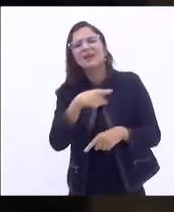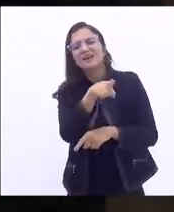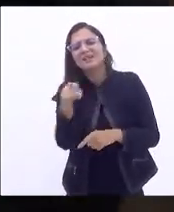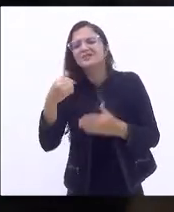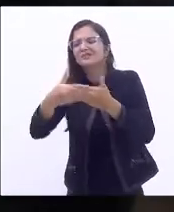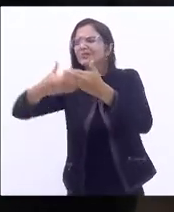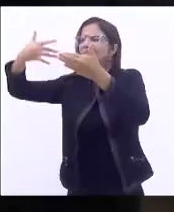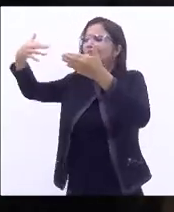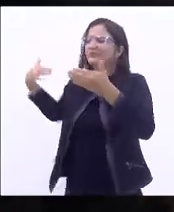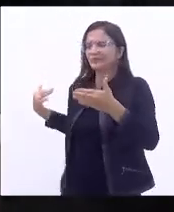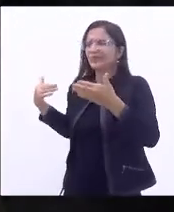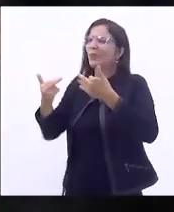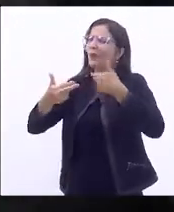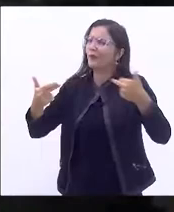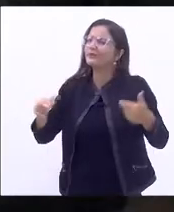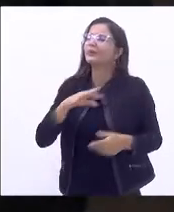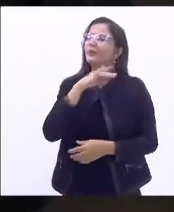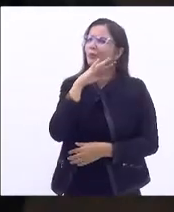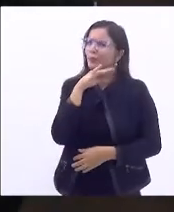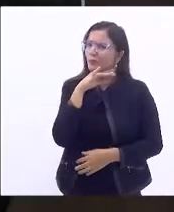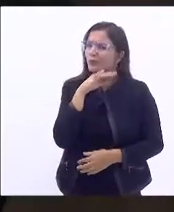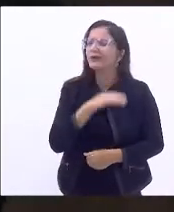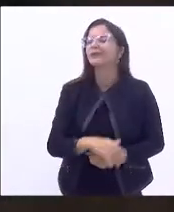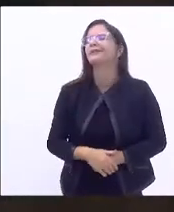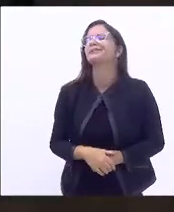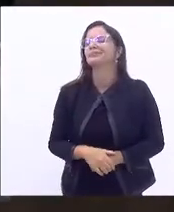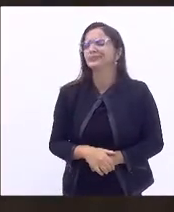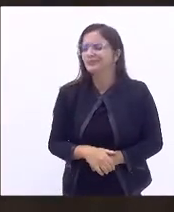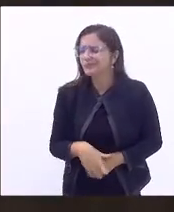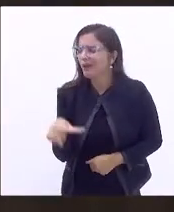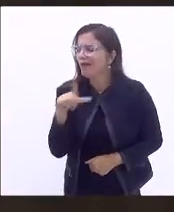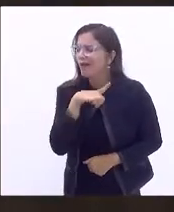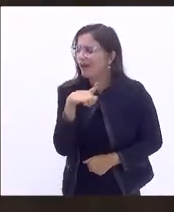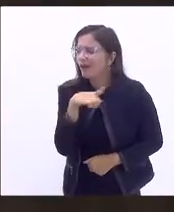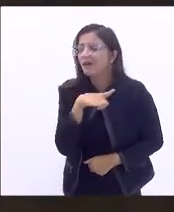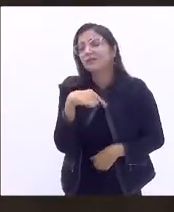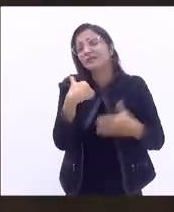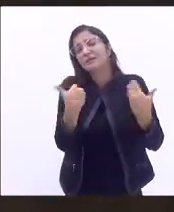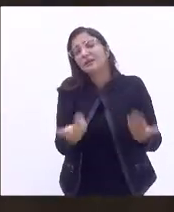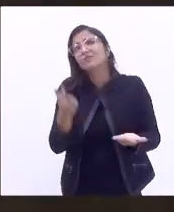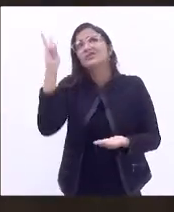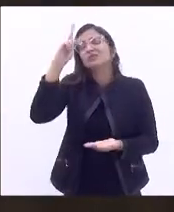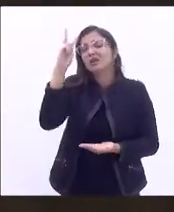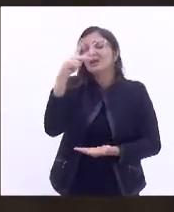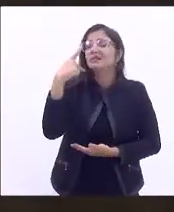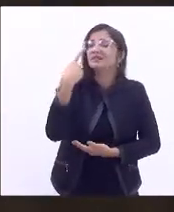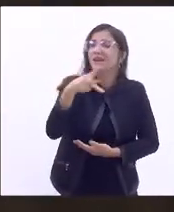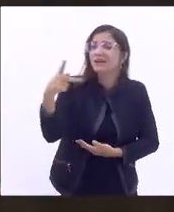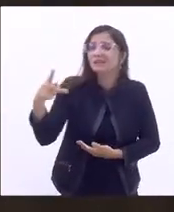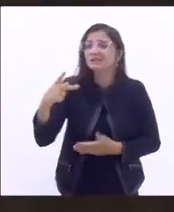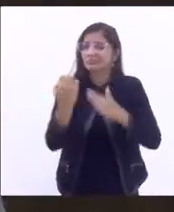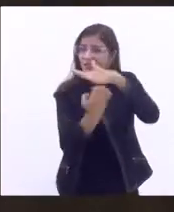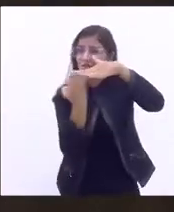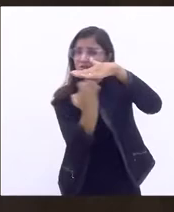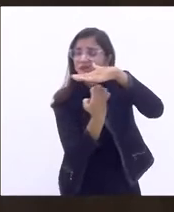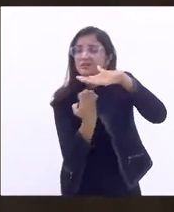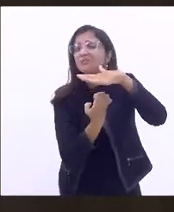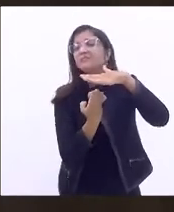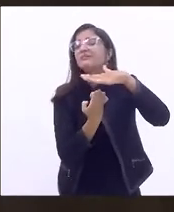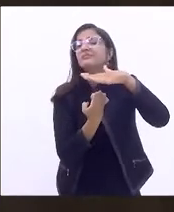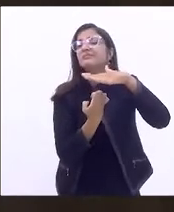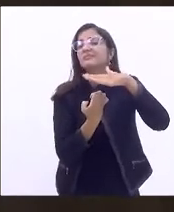inclusive, a atuação dessa siderúrgica. Então, é uma história marcada, essencialmente, por